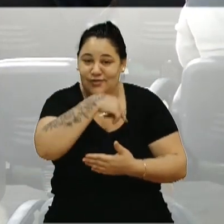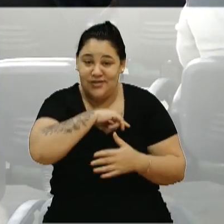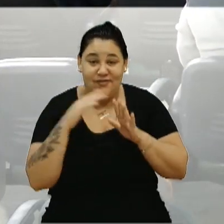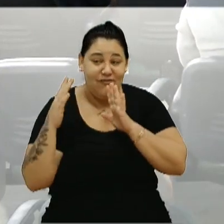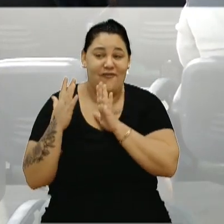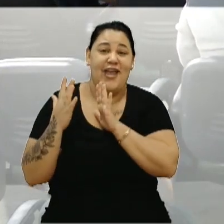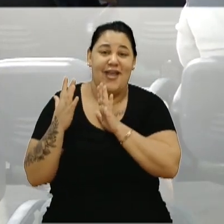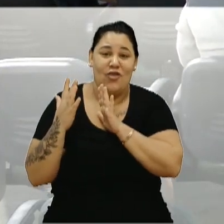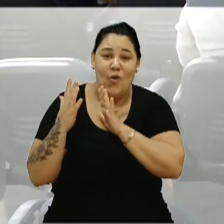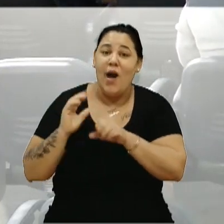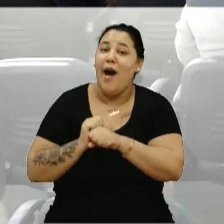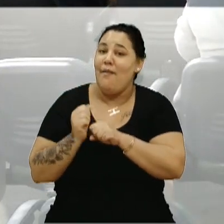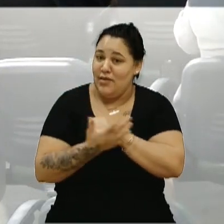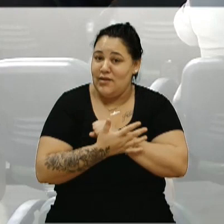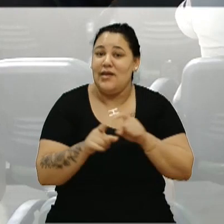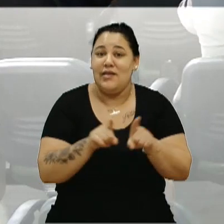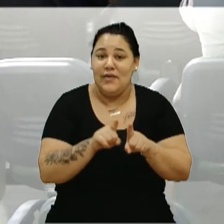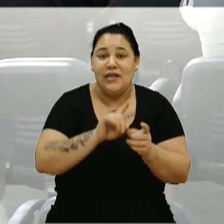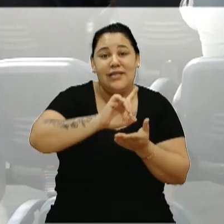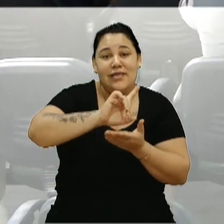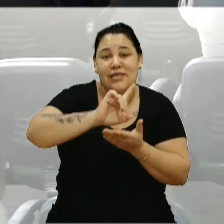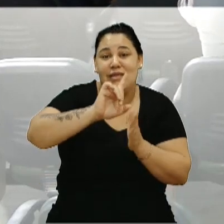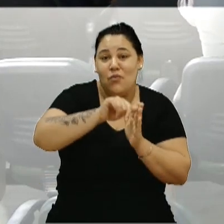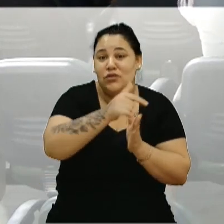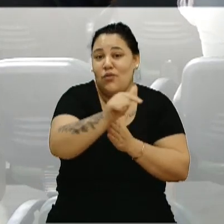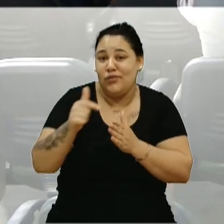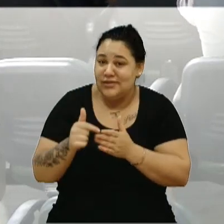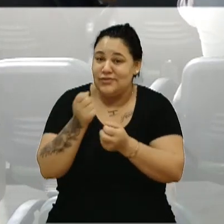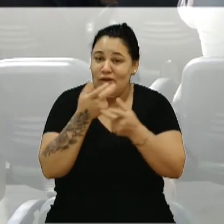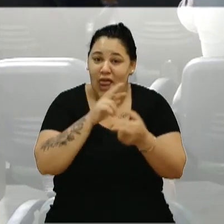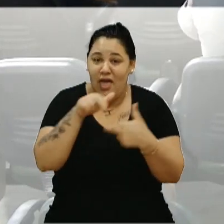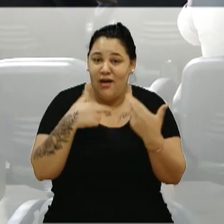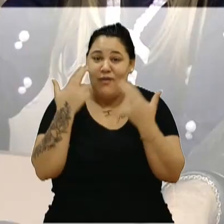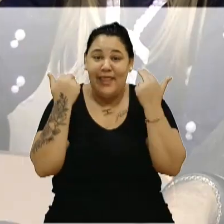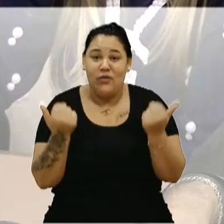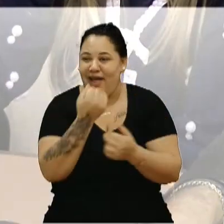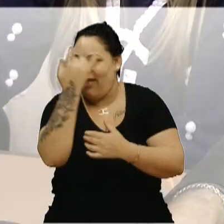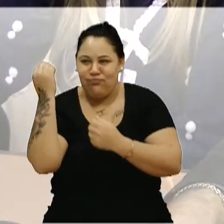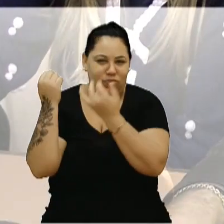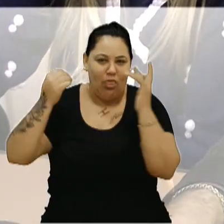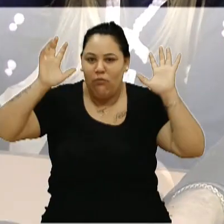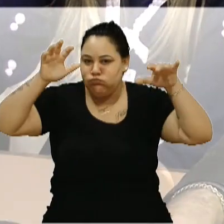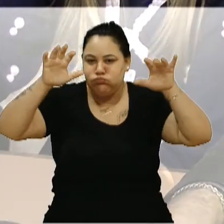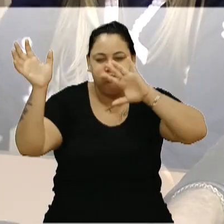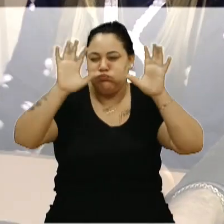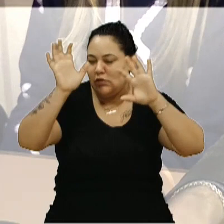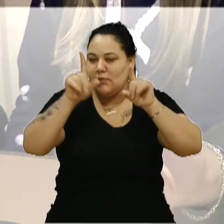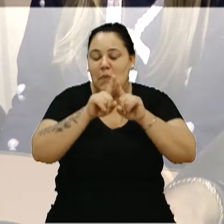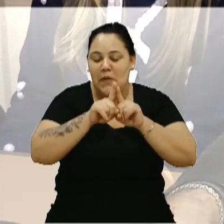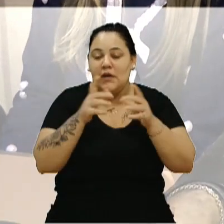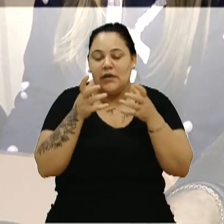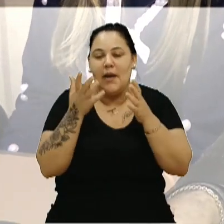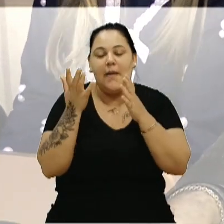pandemia, depois outros desastres naturais, e agora como este, nunca visto no Estado, né, eu só quero, então,